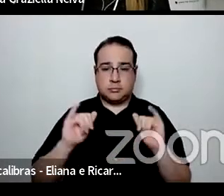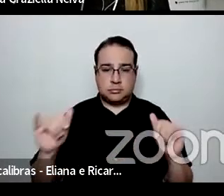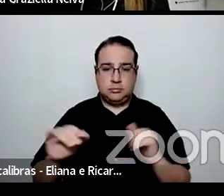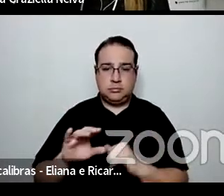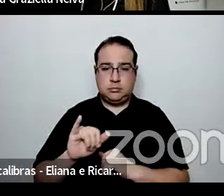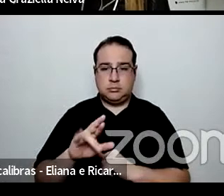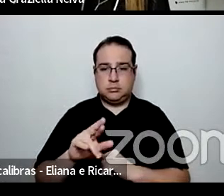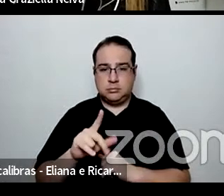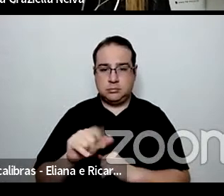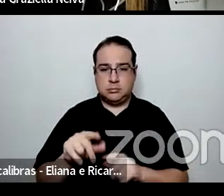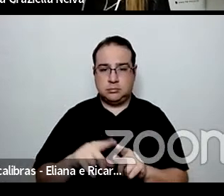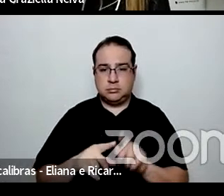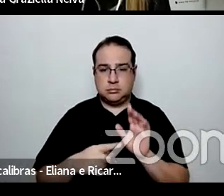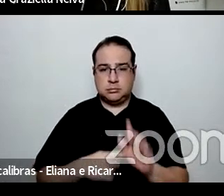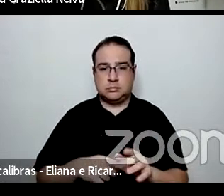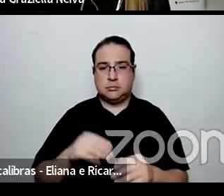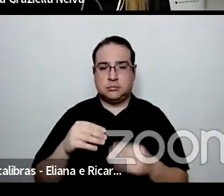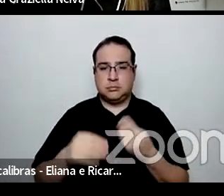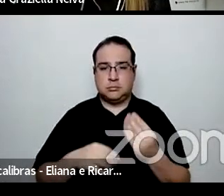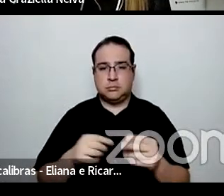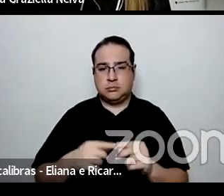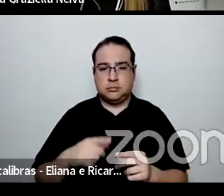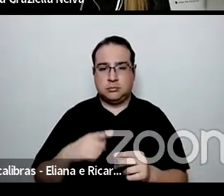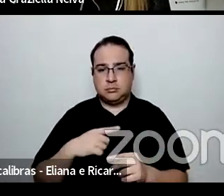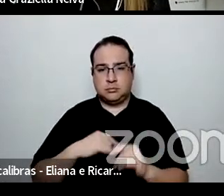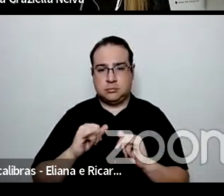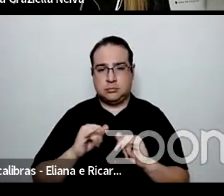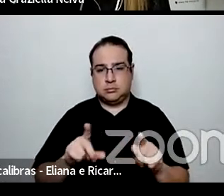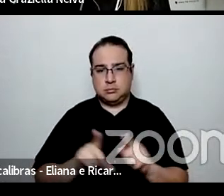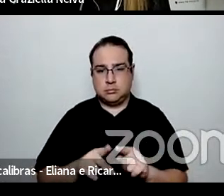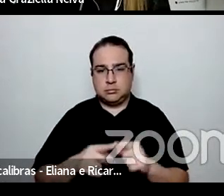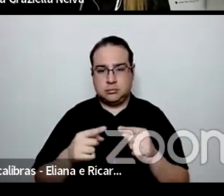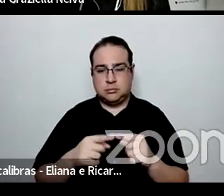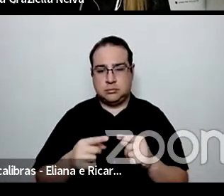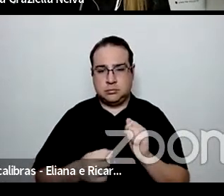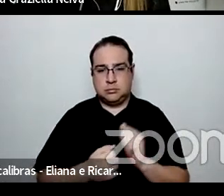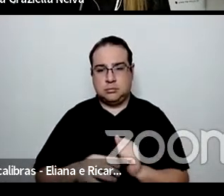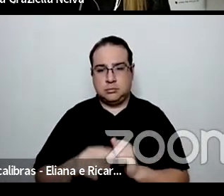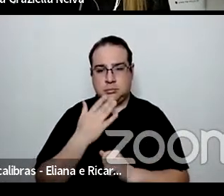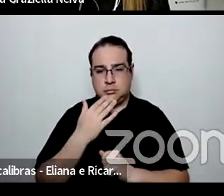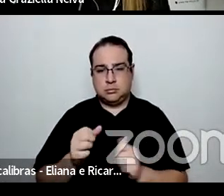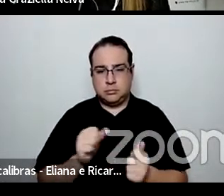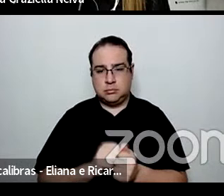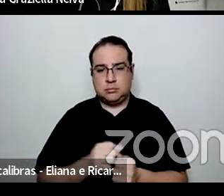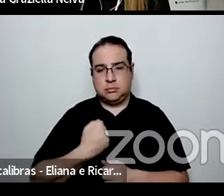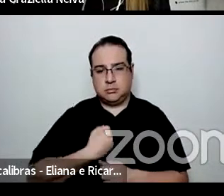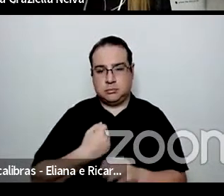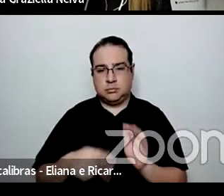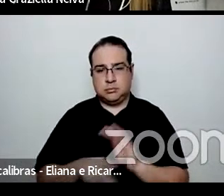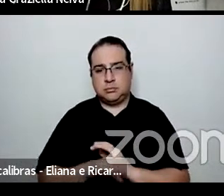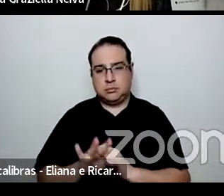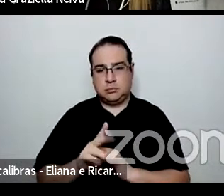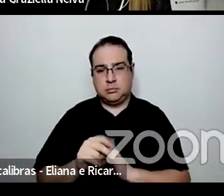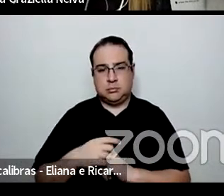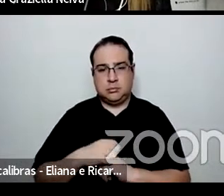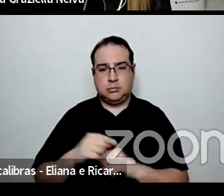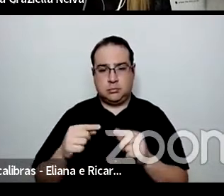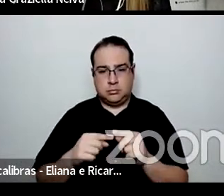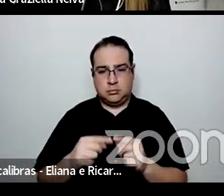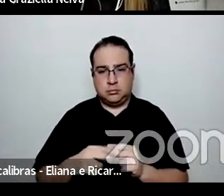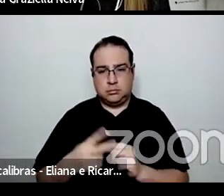mediante adesivação de veiculos contendo mensagens utilizada nas cores e com número do partido eleições